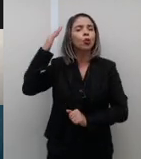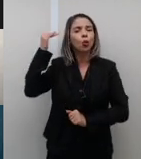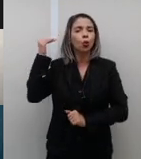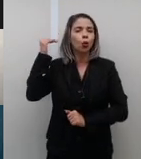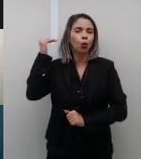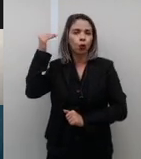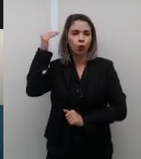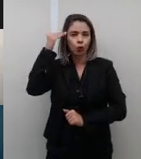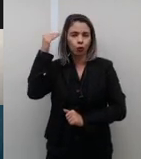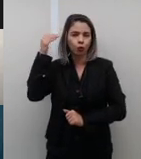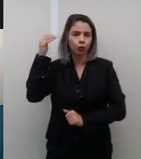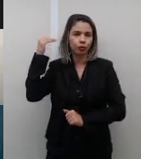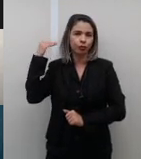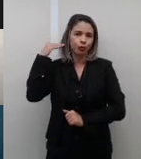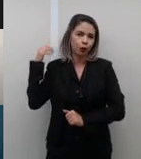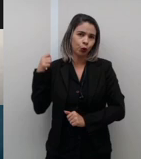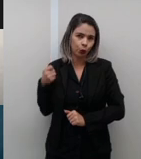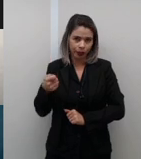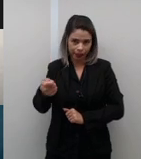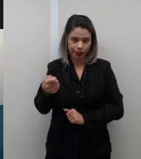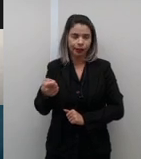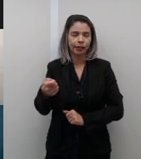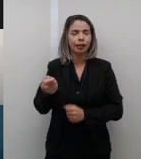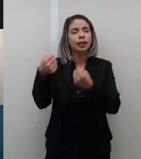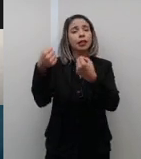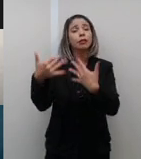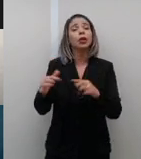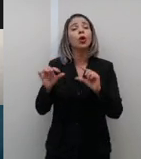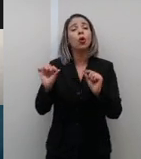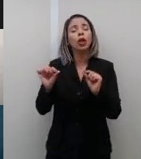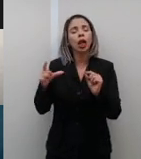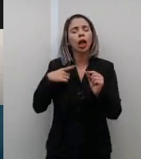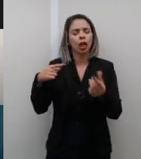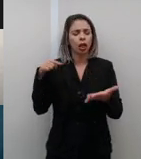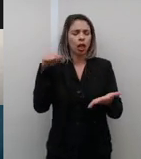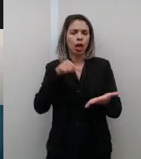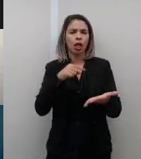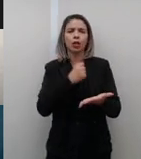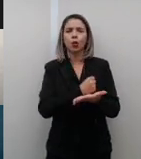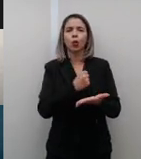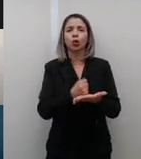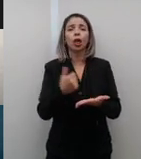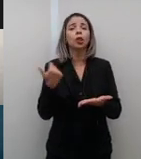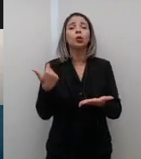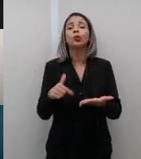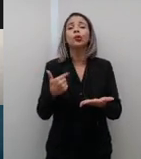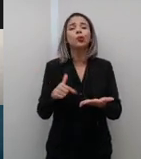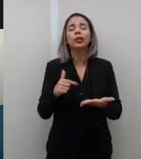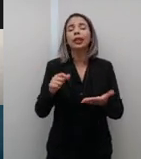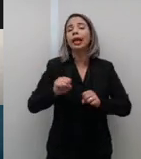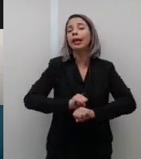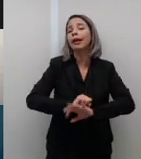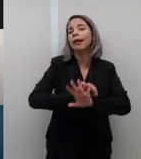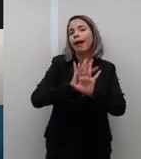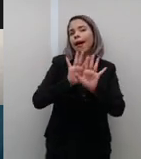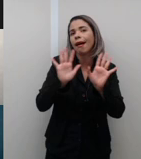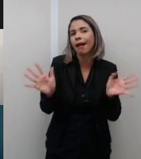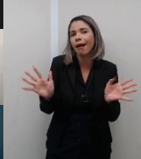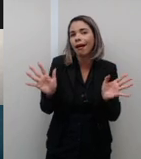devedor, os acolheu ao argumento de que o título exequendo não teria, de modo expresso,